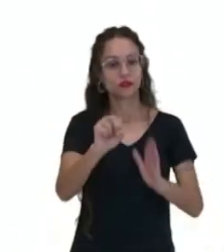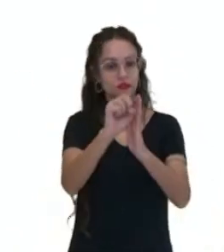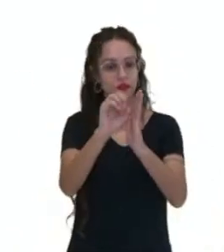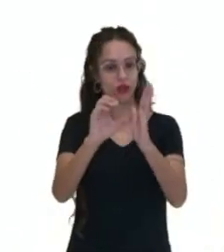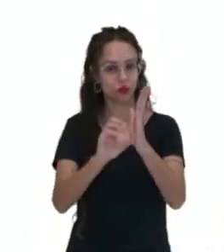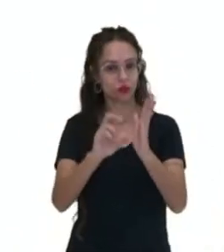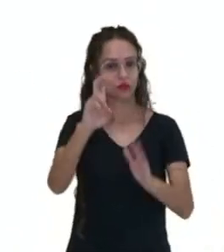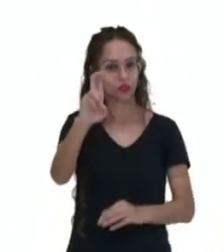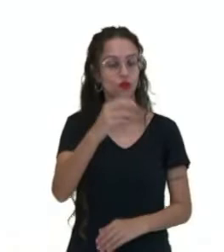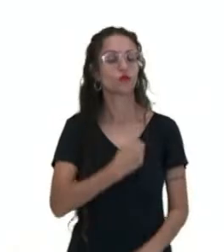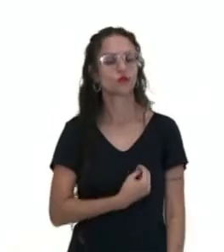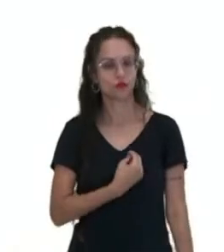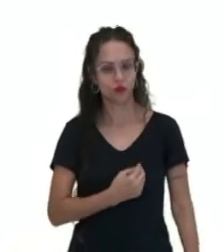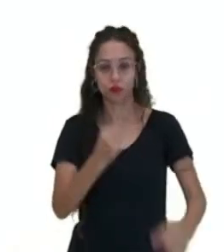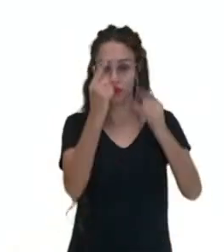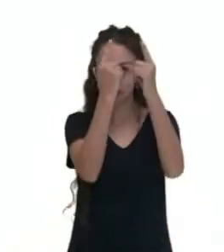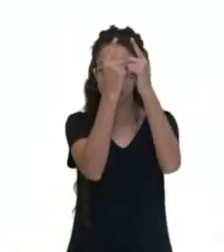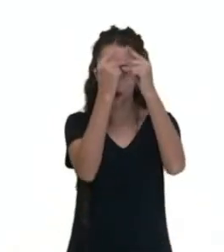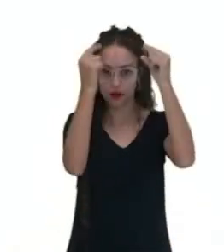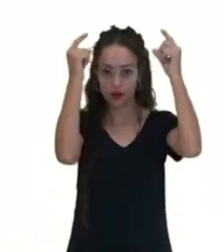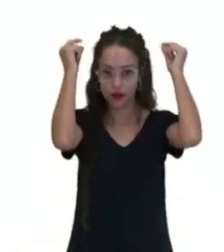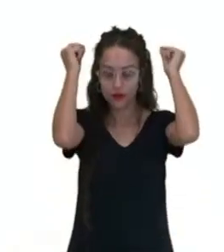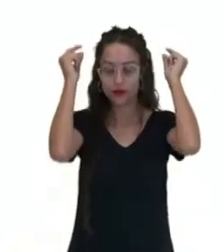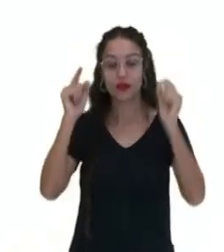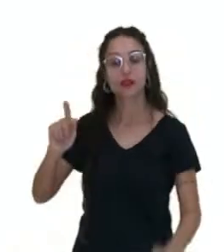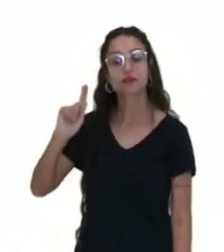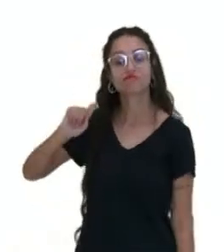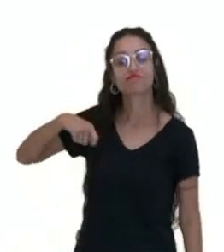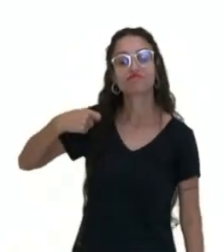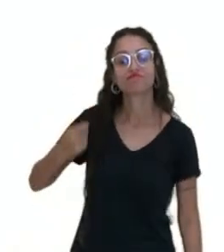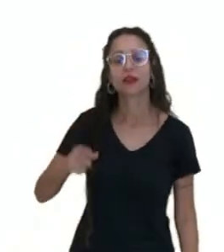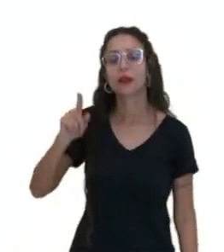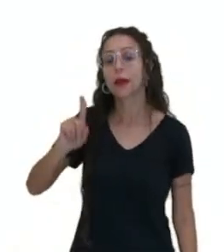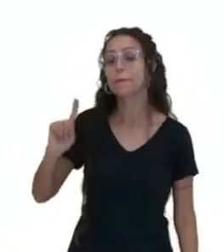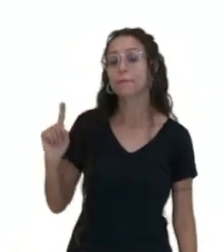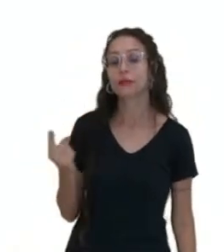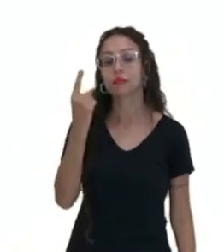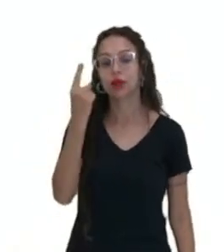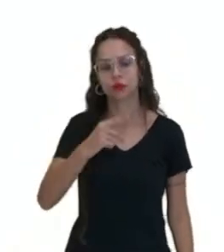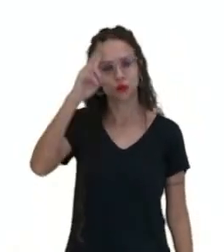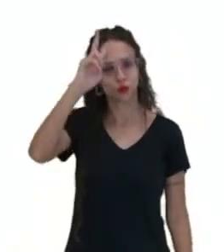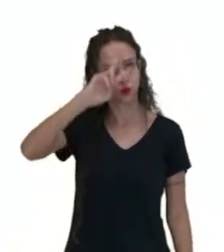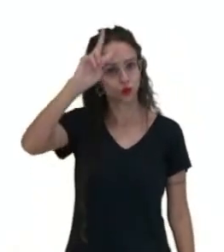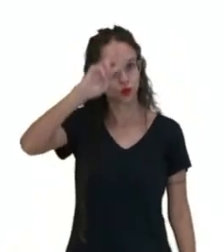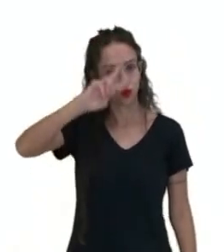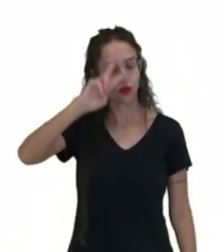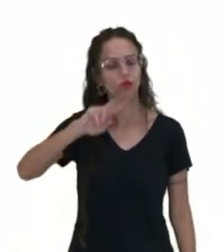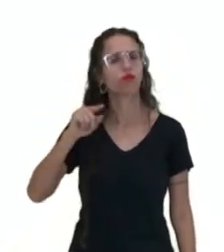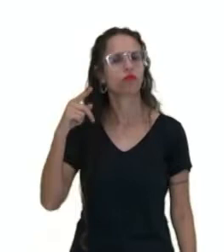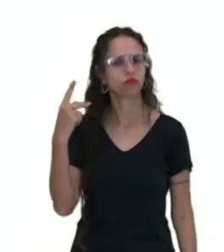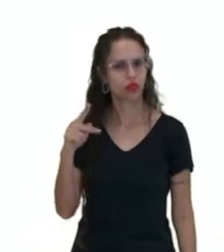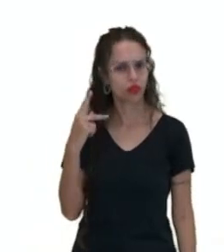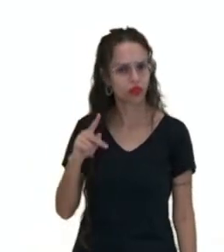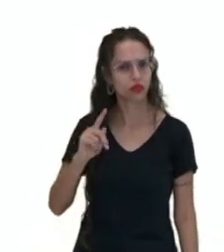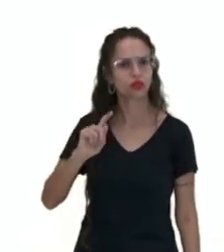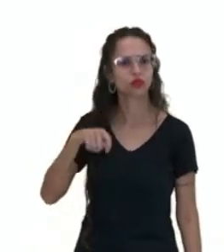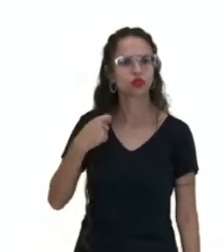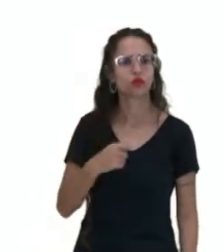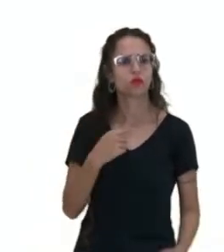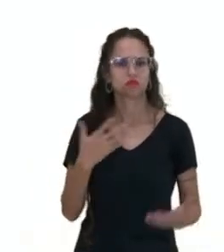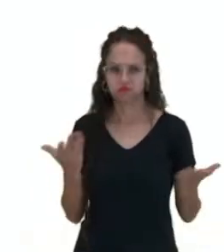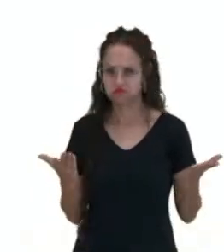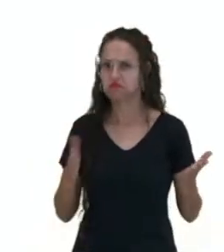ele viveu lá na Grécia. E ele é considerado um dos primeiros historiadores cuja sua obra sobreviveu até os dias